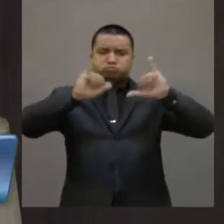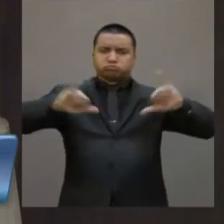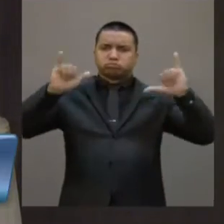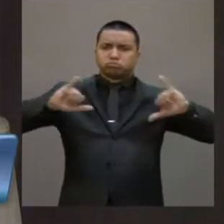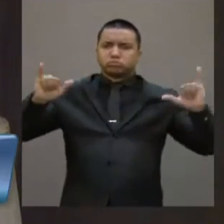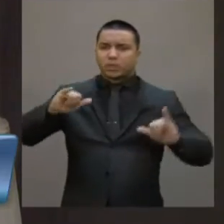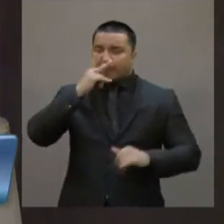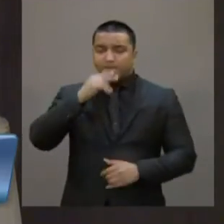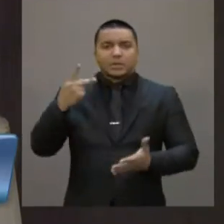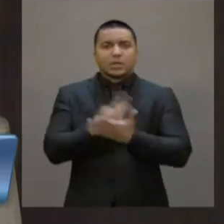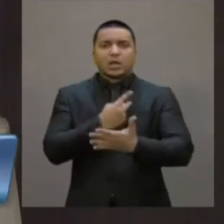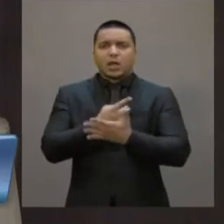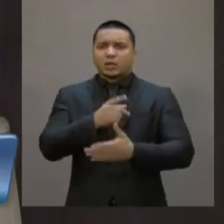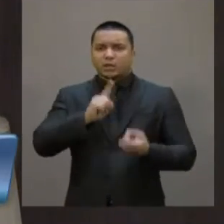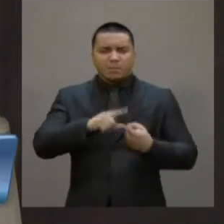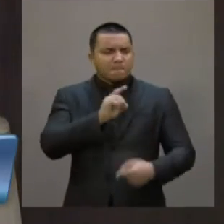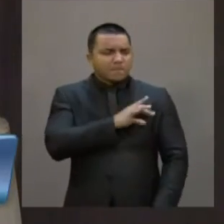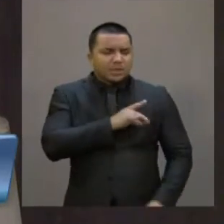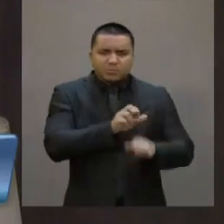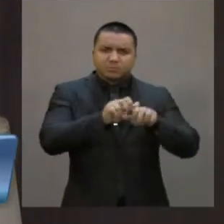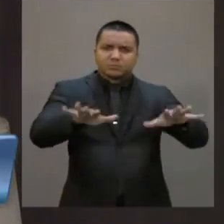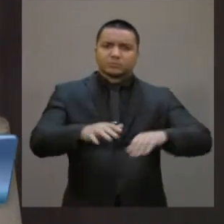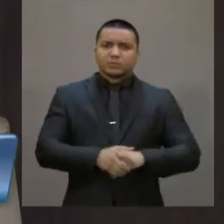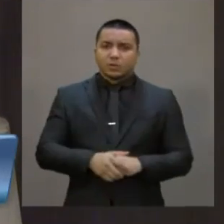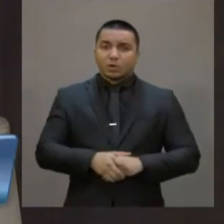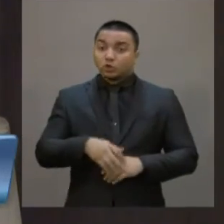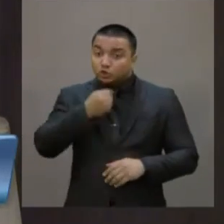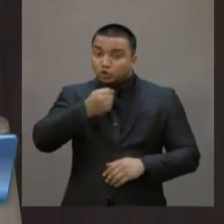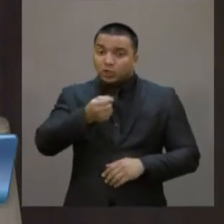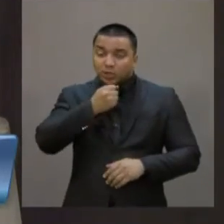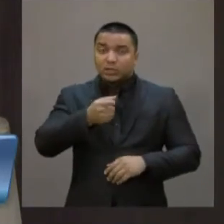causando desinformação e pânico. Quero lembrar que jornalismo é serviço público.